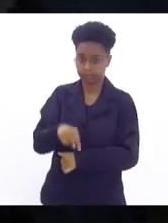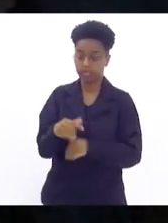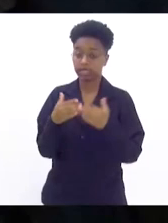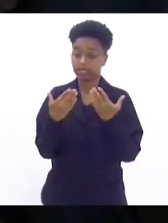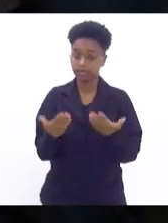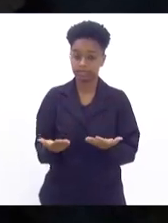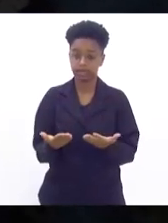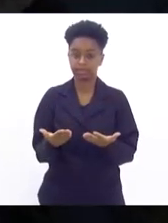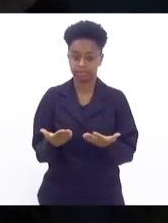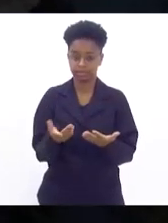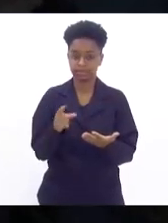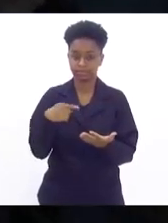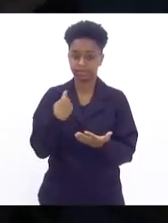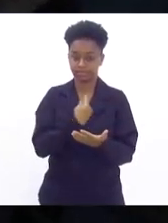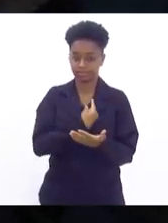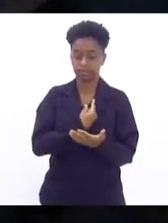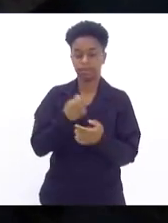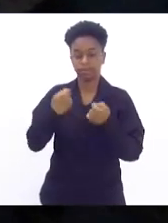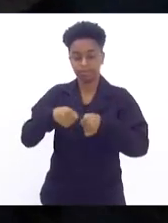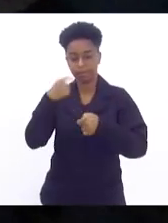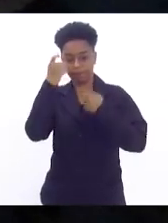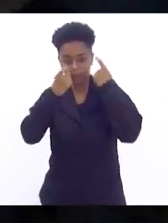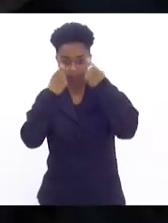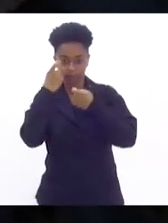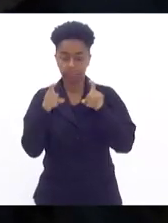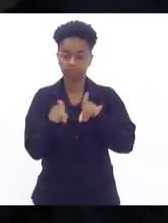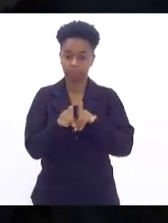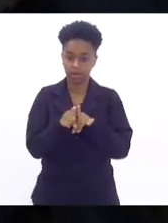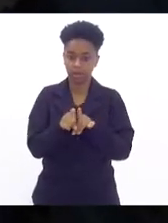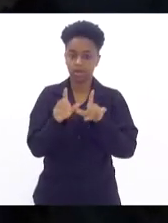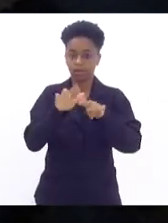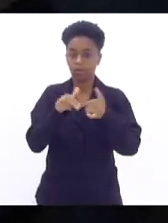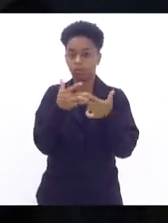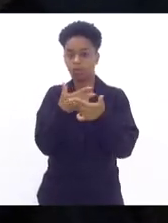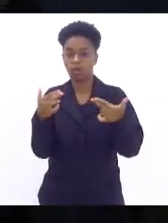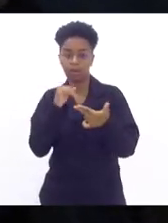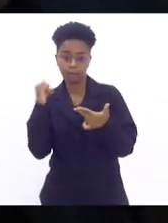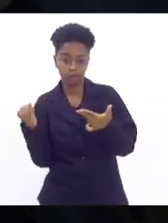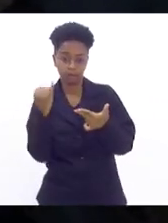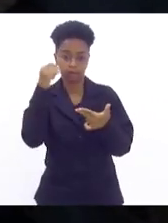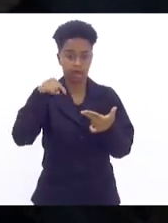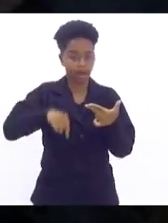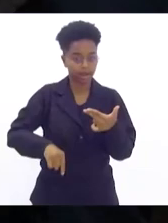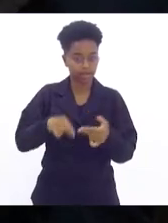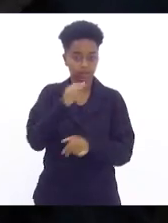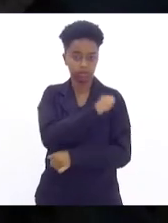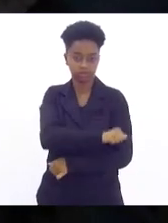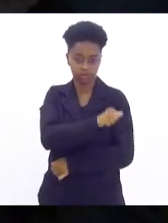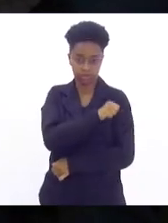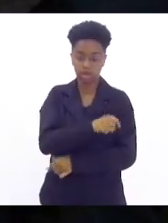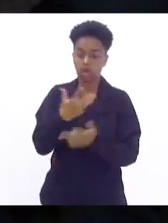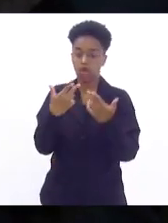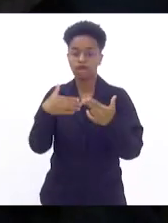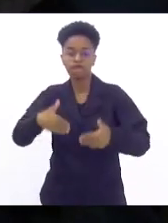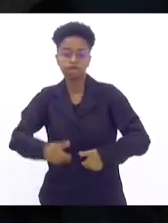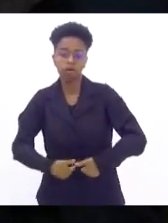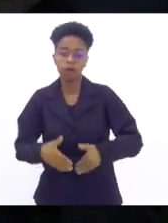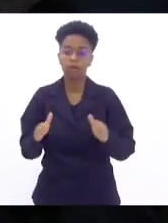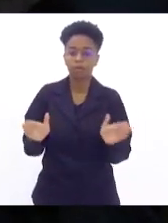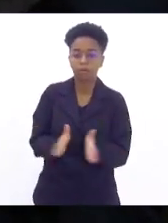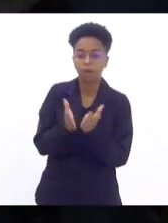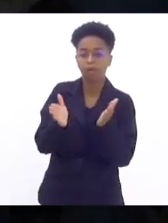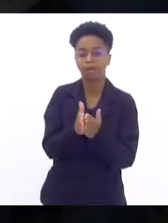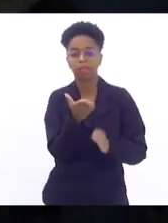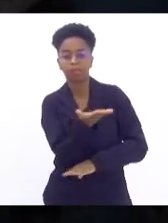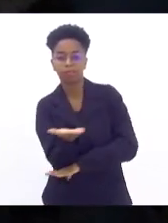que a gente guarde essa preocupação também com coisas e temas relevantes para o Rio de Janeiro como a fome a miséria pobreza